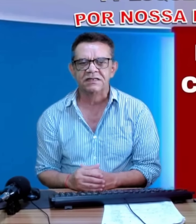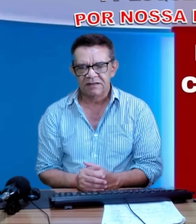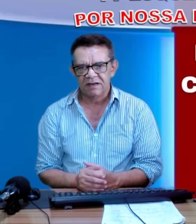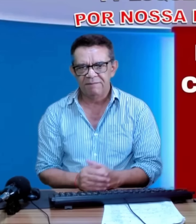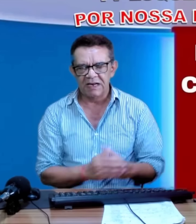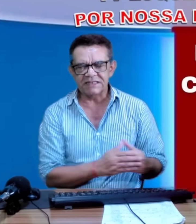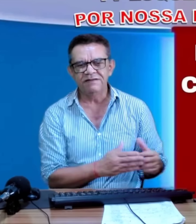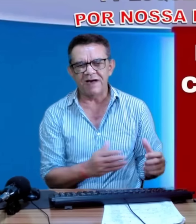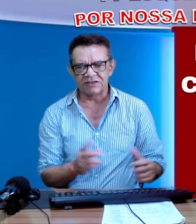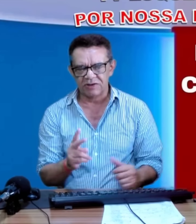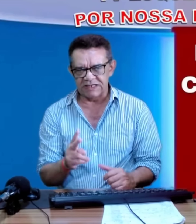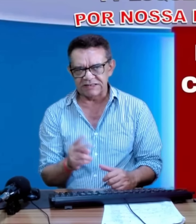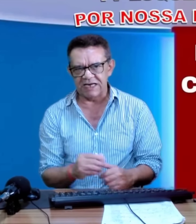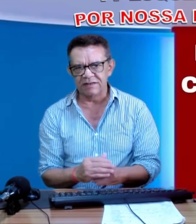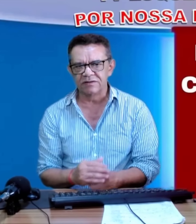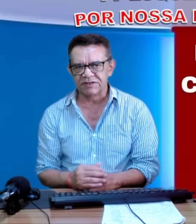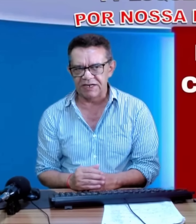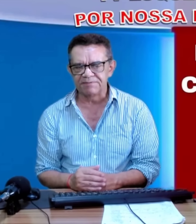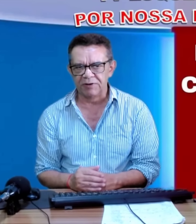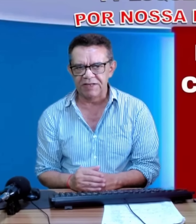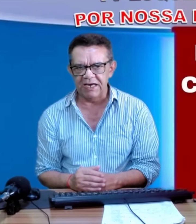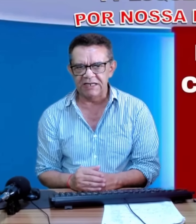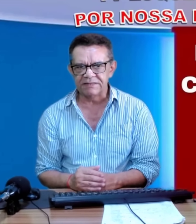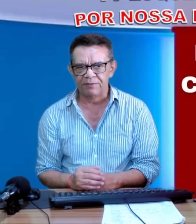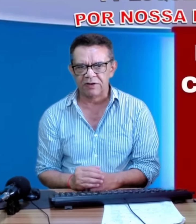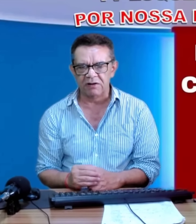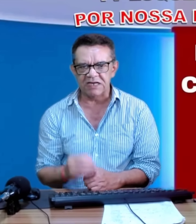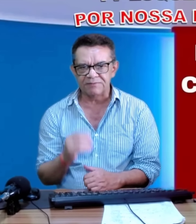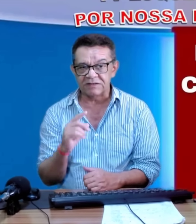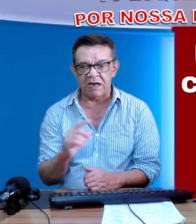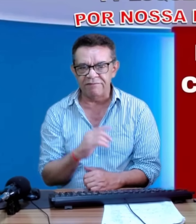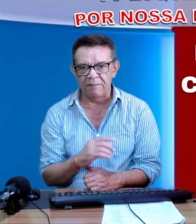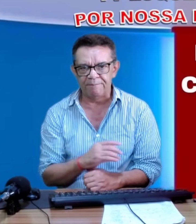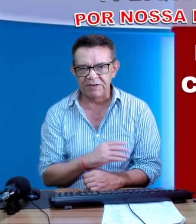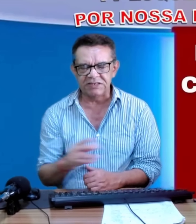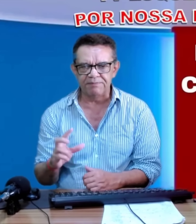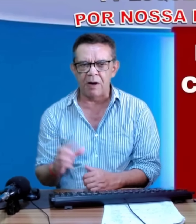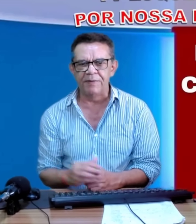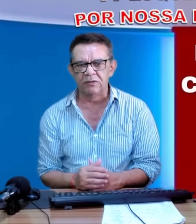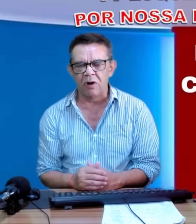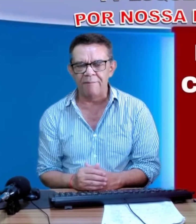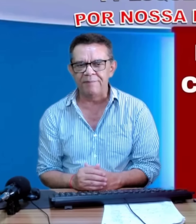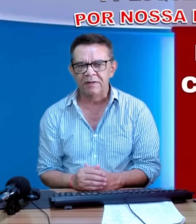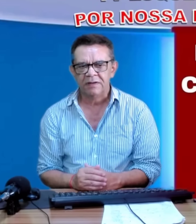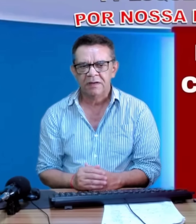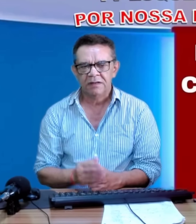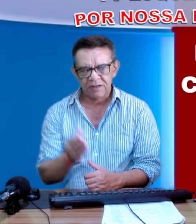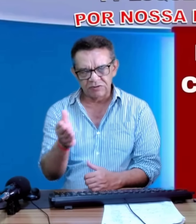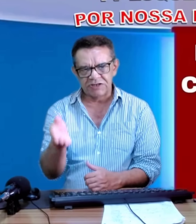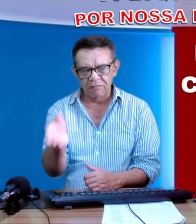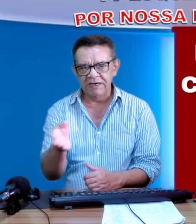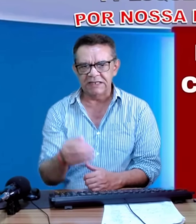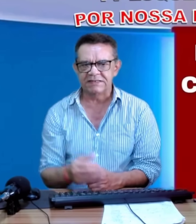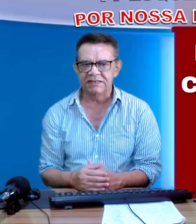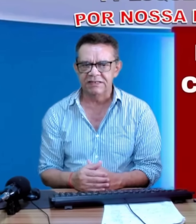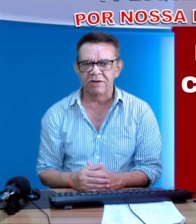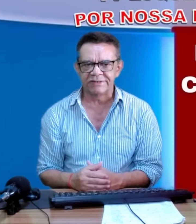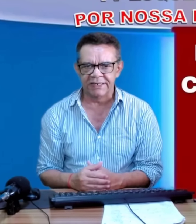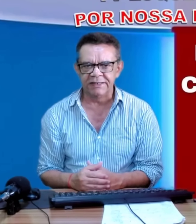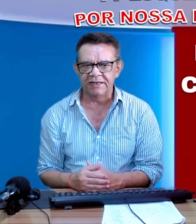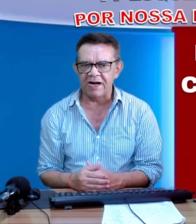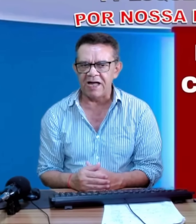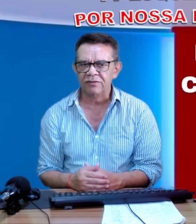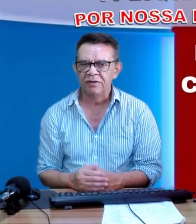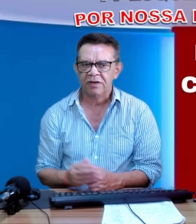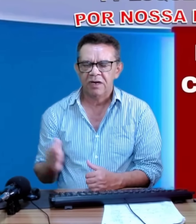responsáveis pelas invasões à sede dos três poderes, porque o responsável principal pelo golpe não são esses que estão